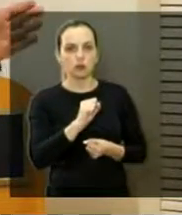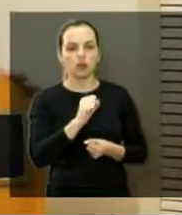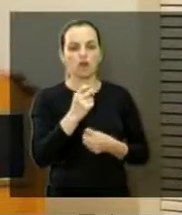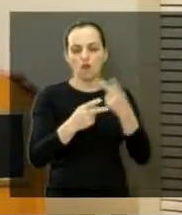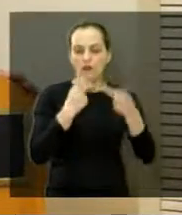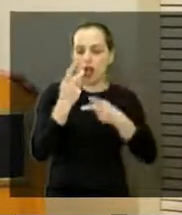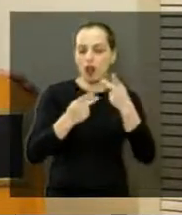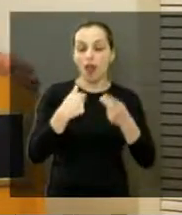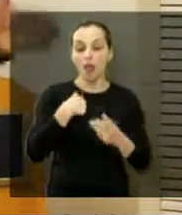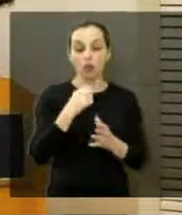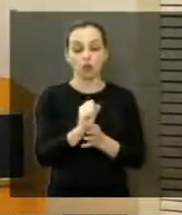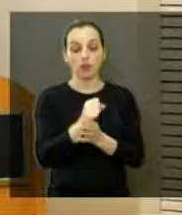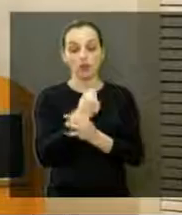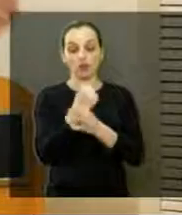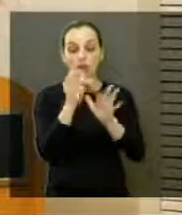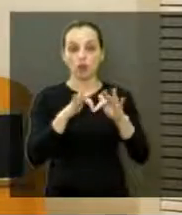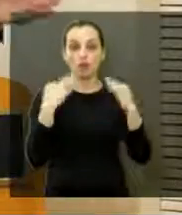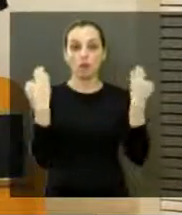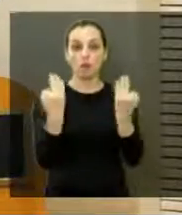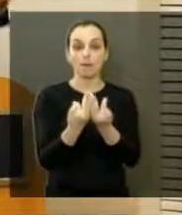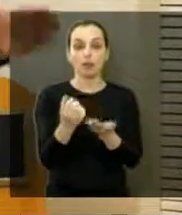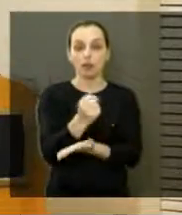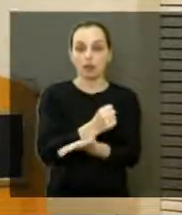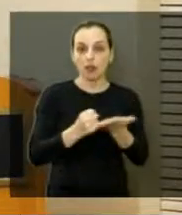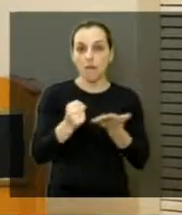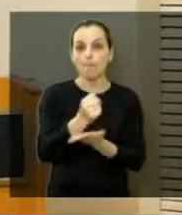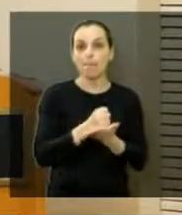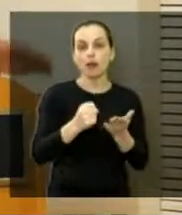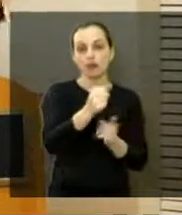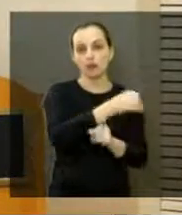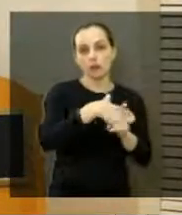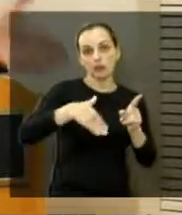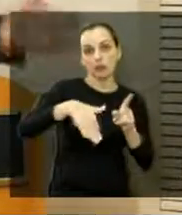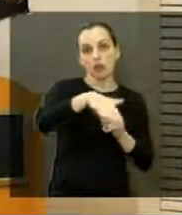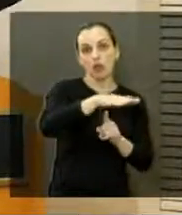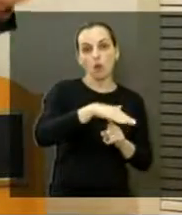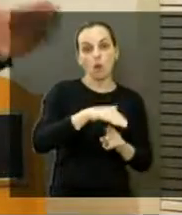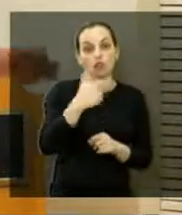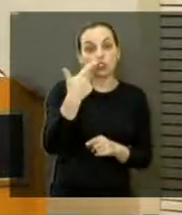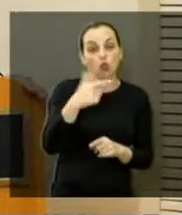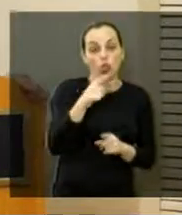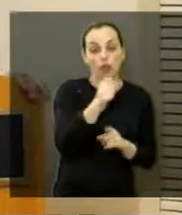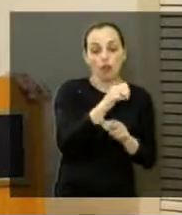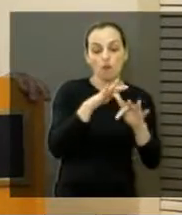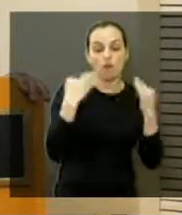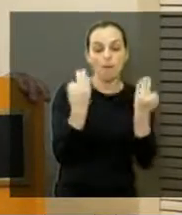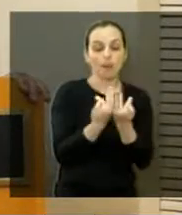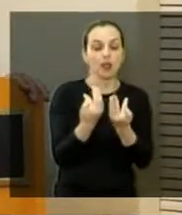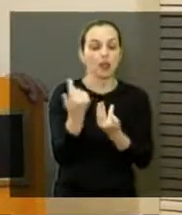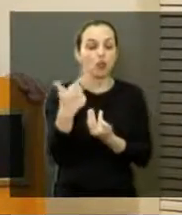defendendo a família. A família é a base da sociedade. Sem família não tem sociedade.